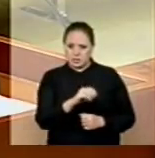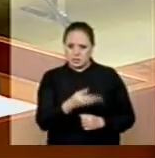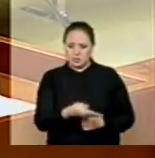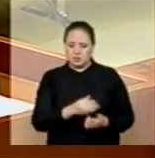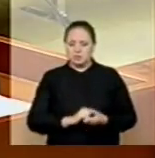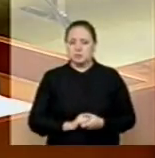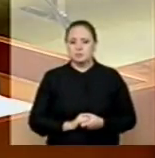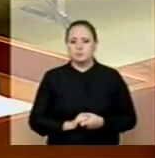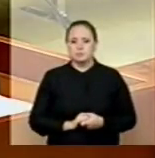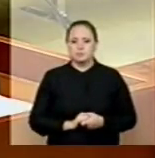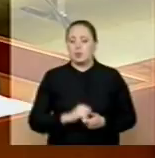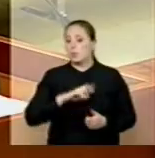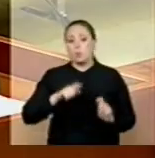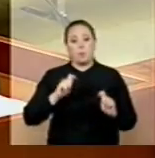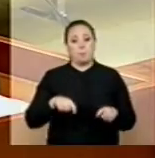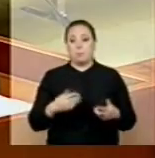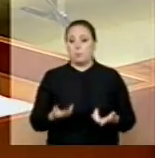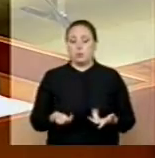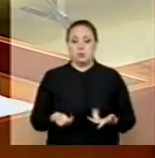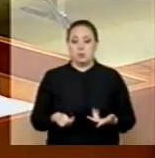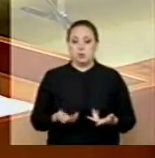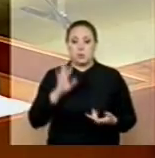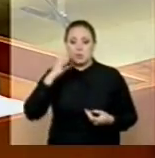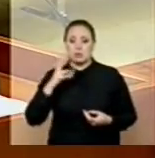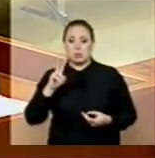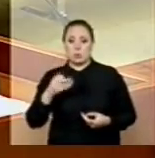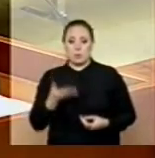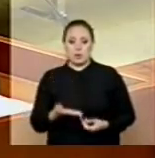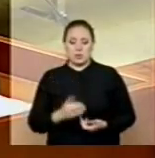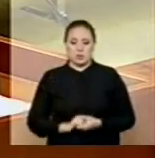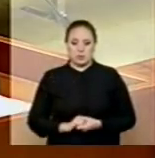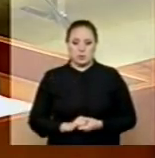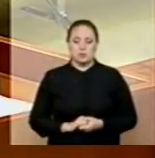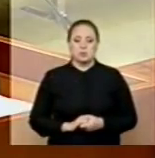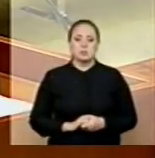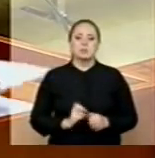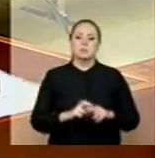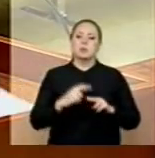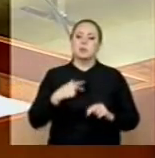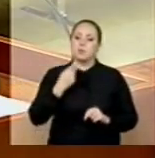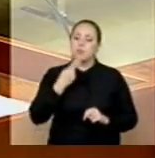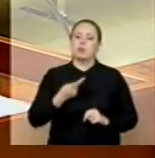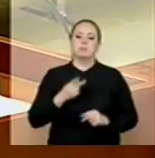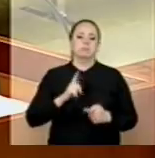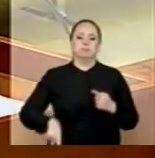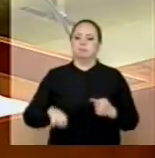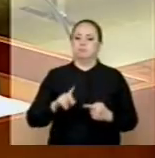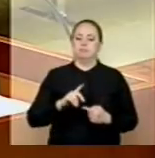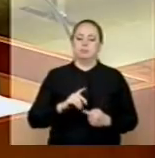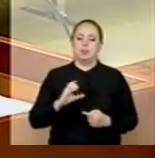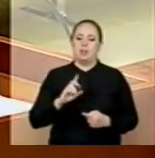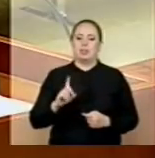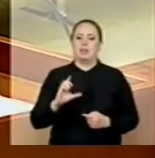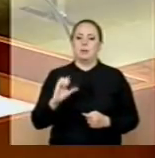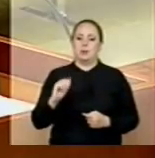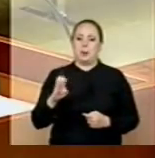Ora, não é possível deliberar acerca disso. Por isso eu digo do não cabimento